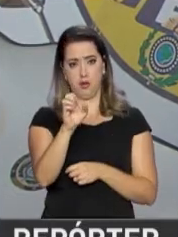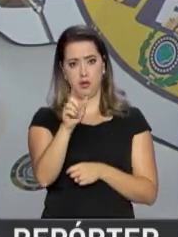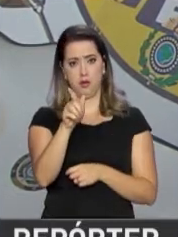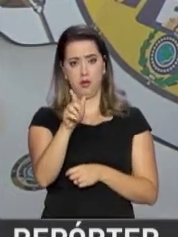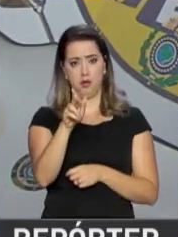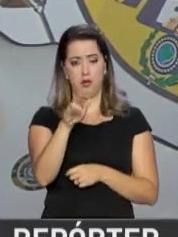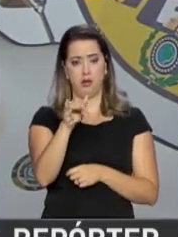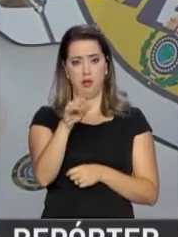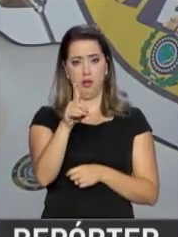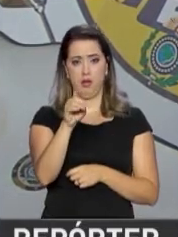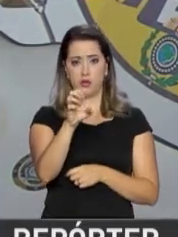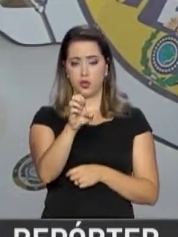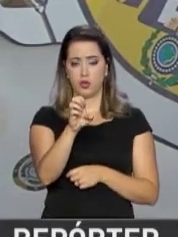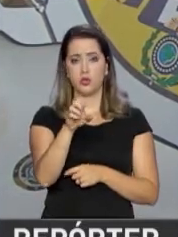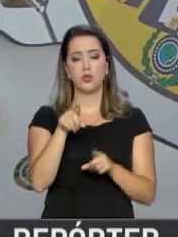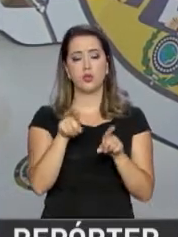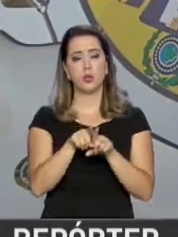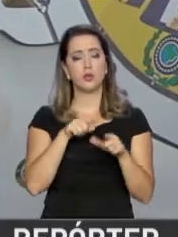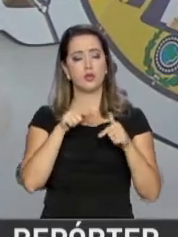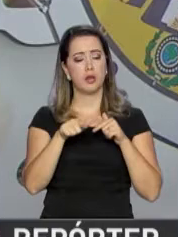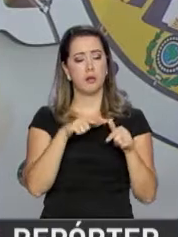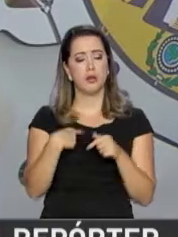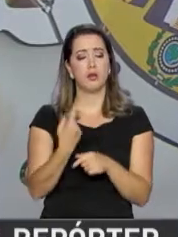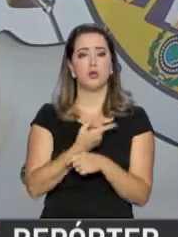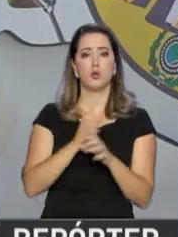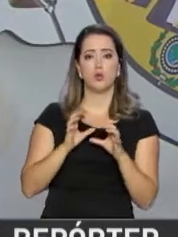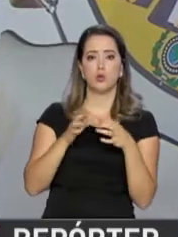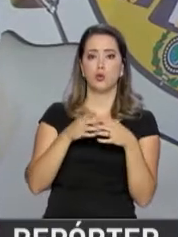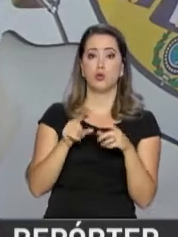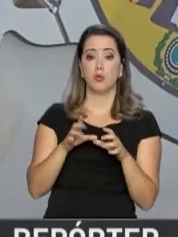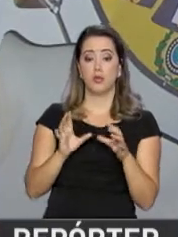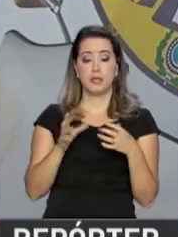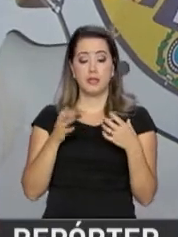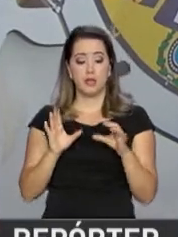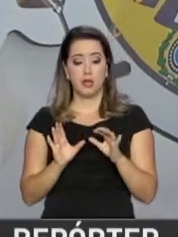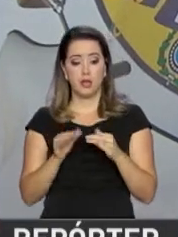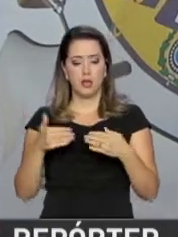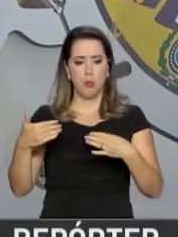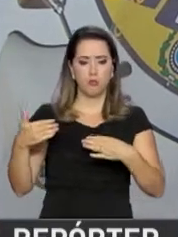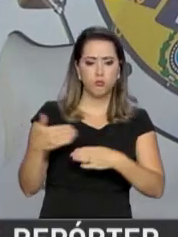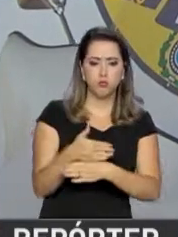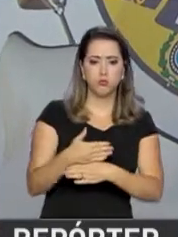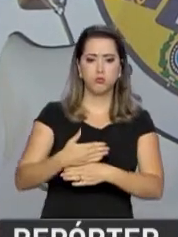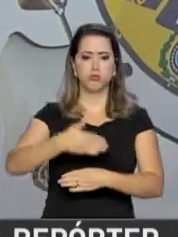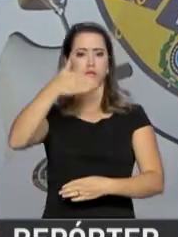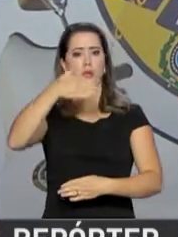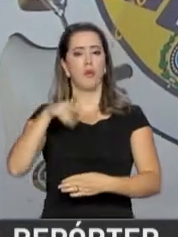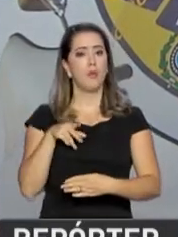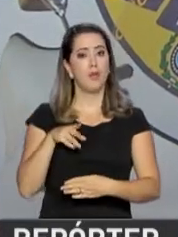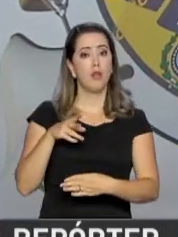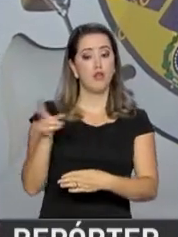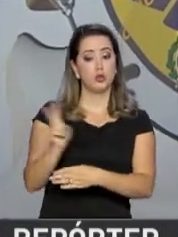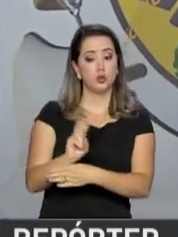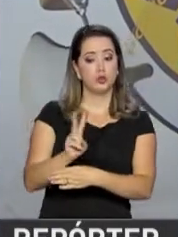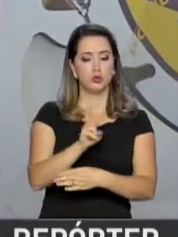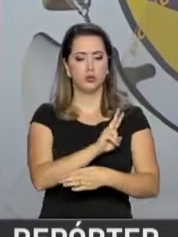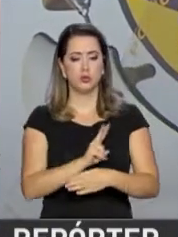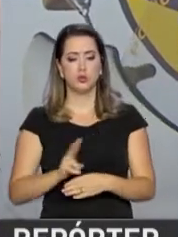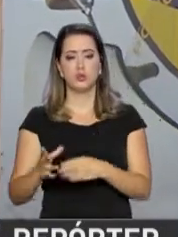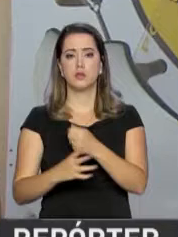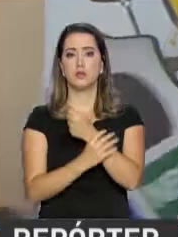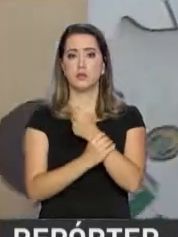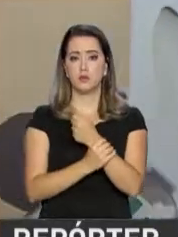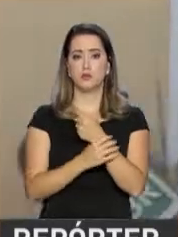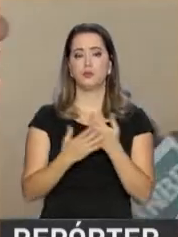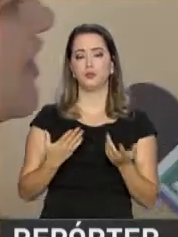especificamente pela pelo funcionamento da operação onde a gente tem cintos de segurança da fronteira e divisas e centro metropolitano do rio de